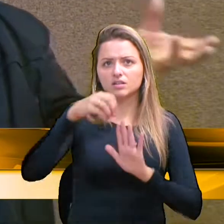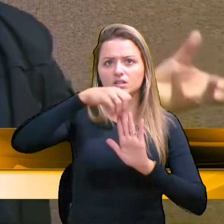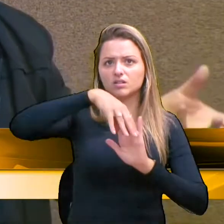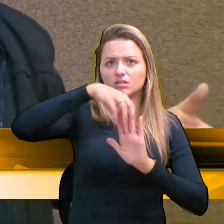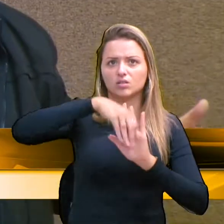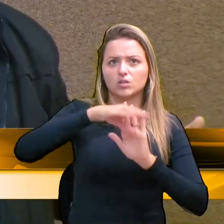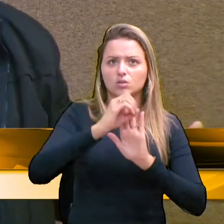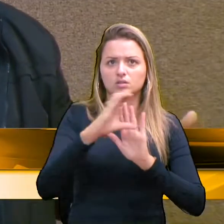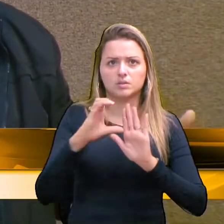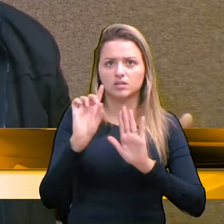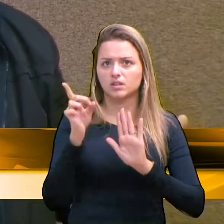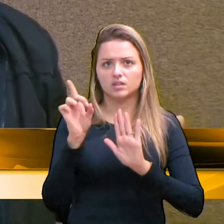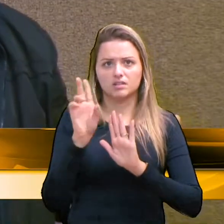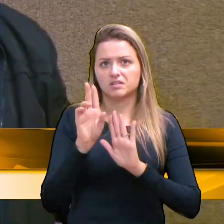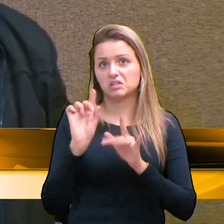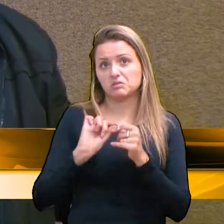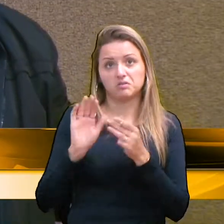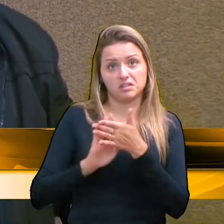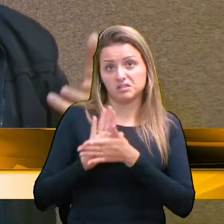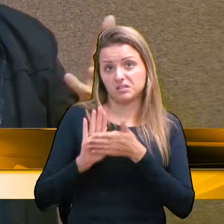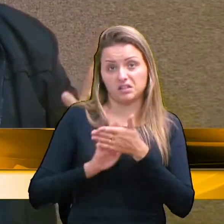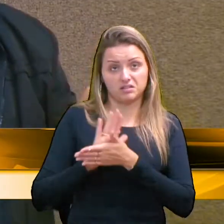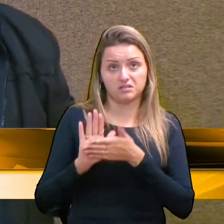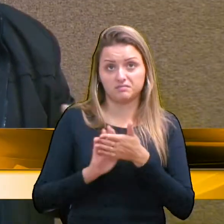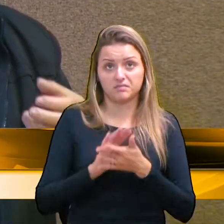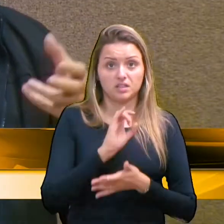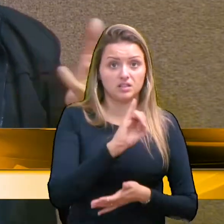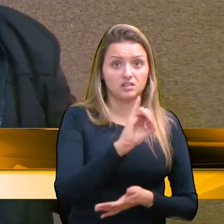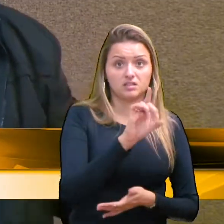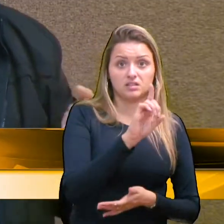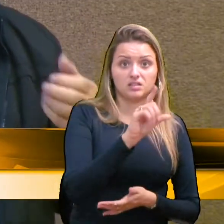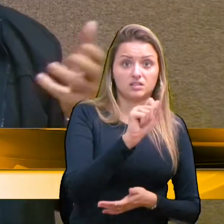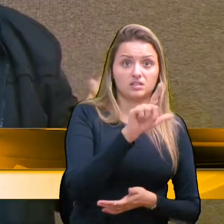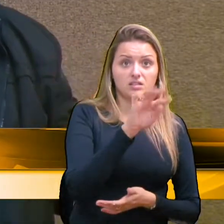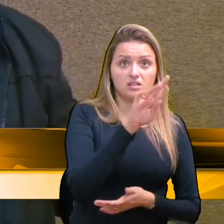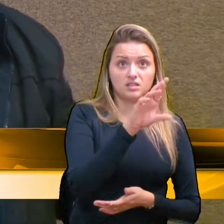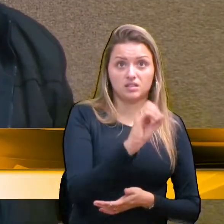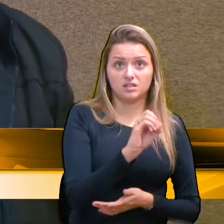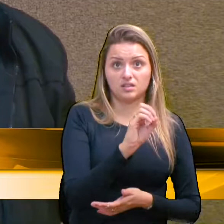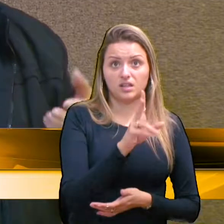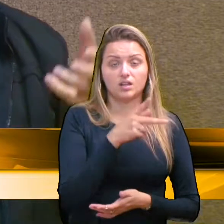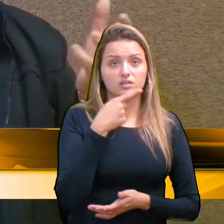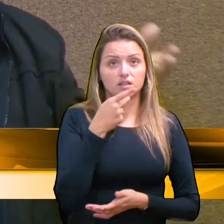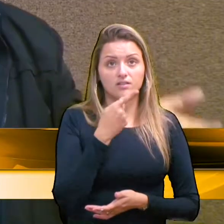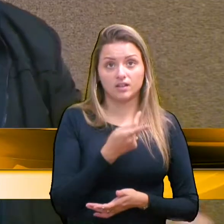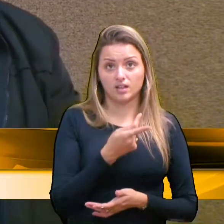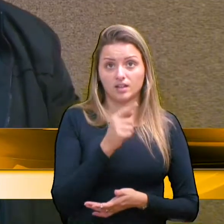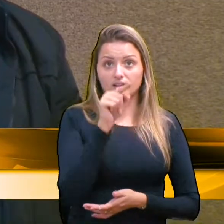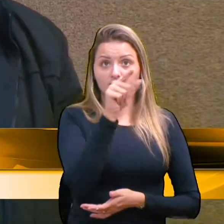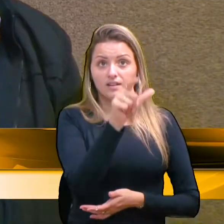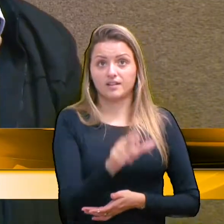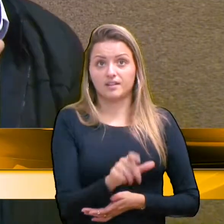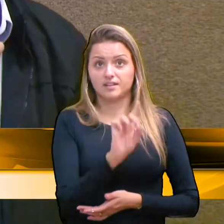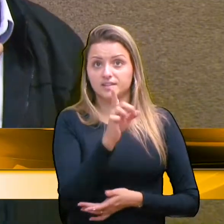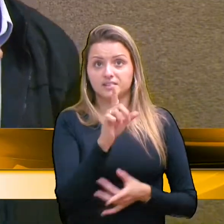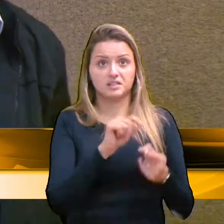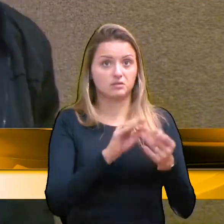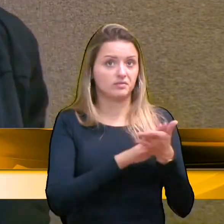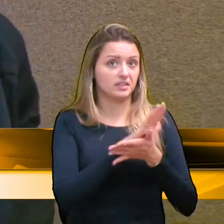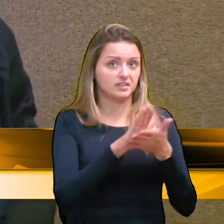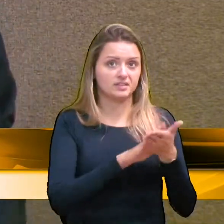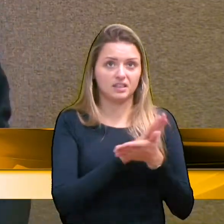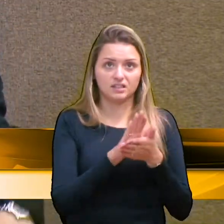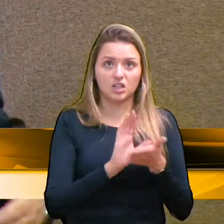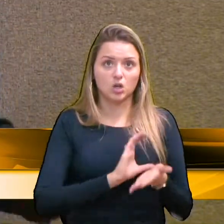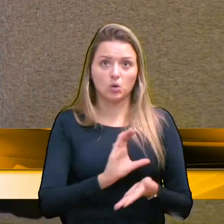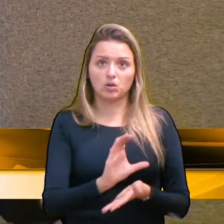não presta para nada, que nem os outros, né? Se fosse o Daltro aqui, ele ia dizer assim, o Daltro da Rosa Maciel, esse é um que não presta para nada, né? Coordena